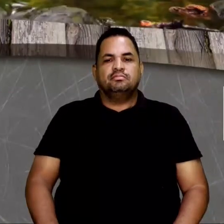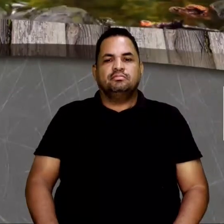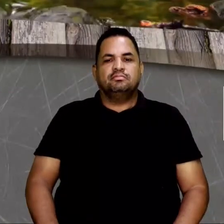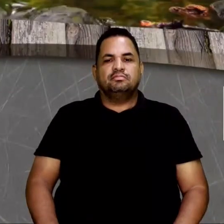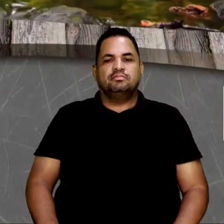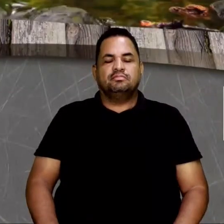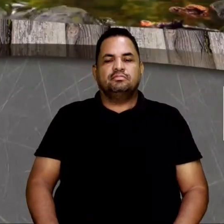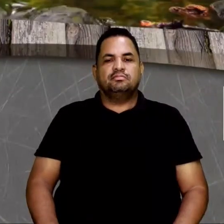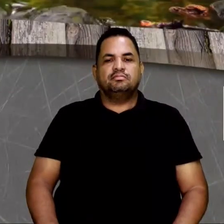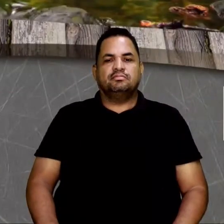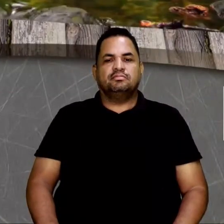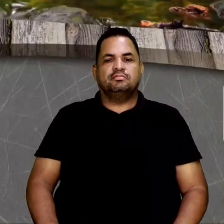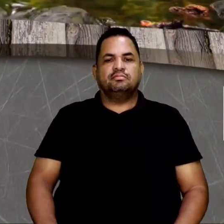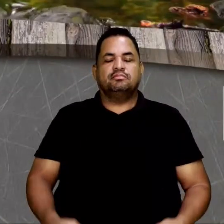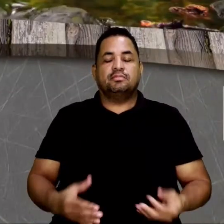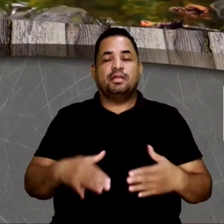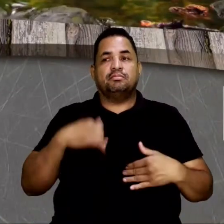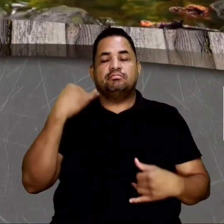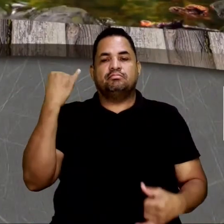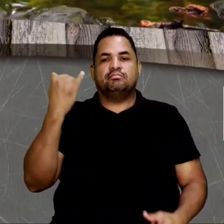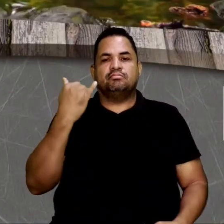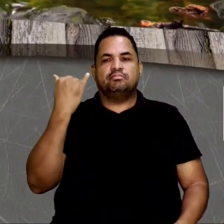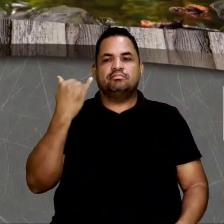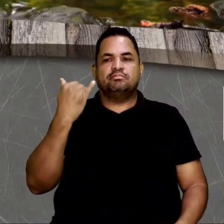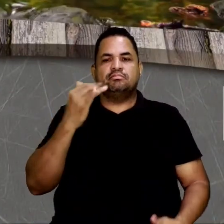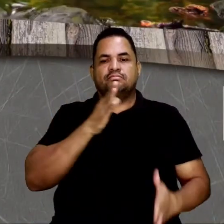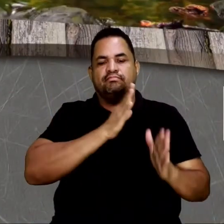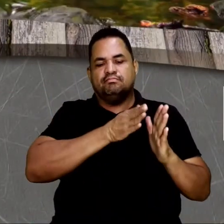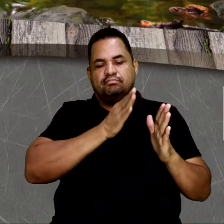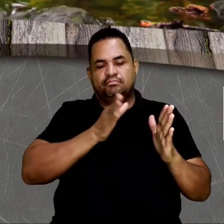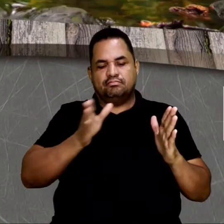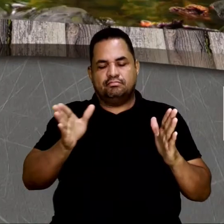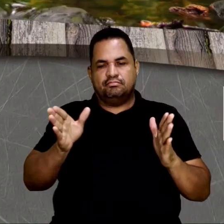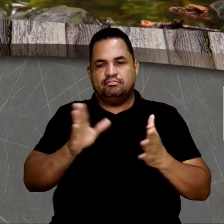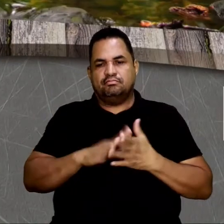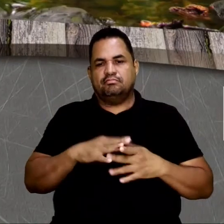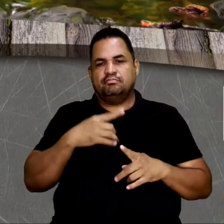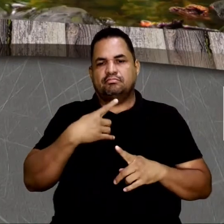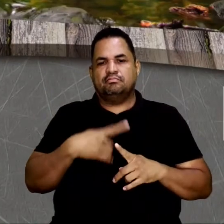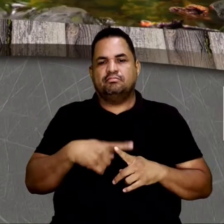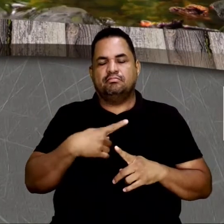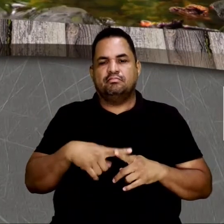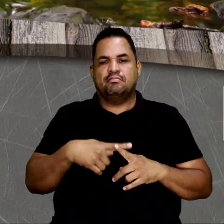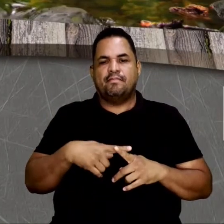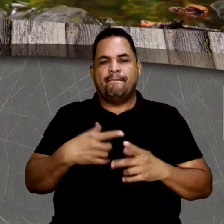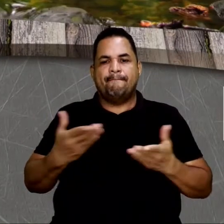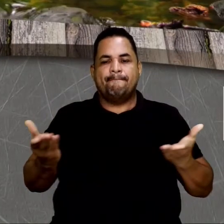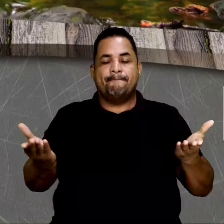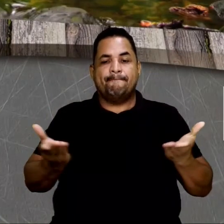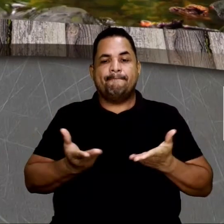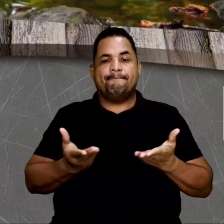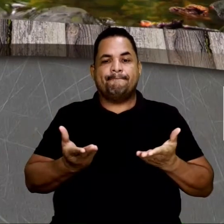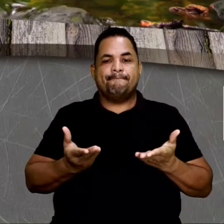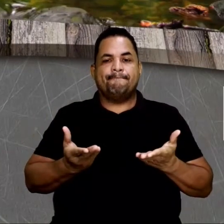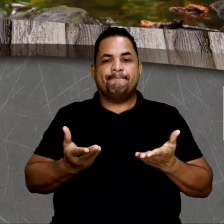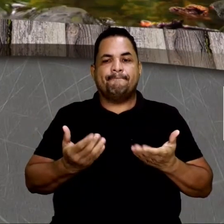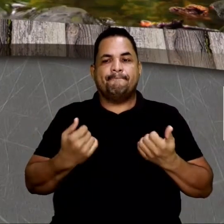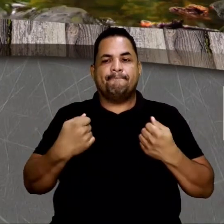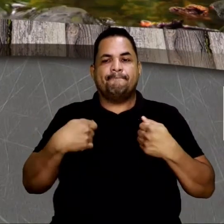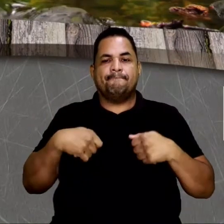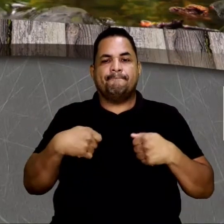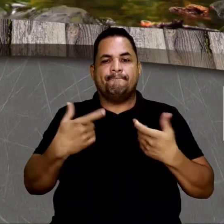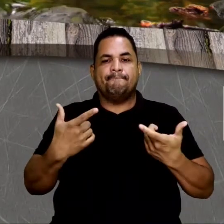Aê! Quão importante é, gente, essa etapa aí, porque é nesse momento que você pode